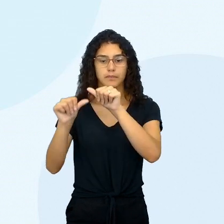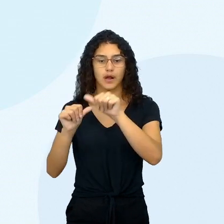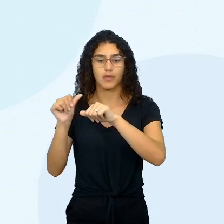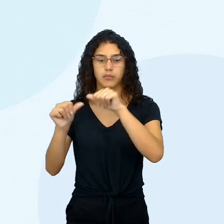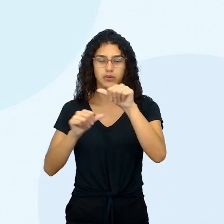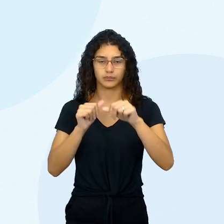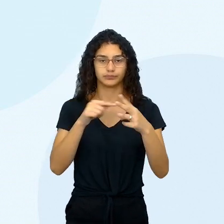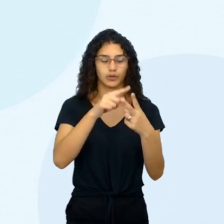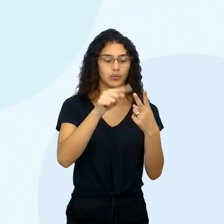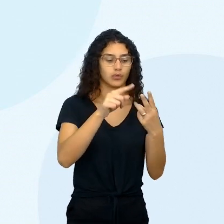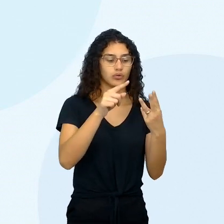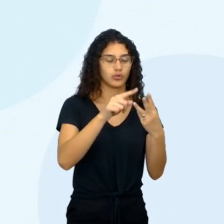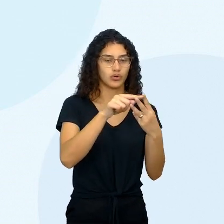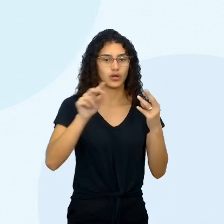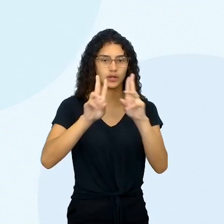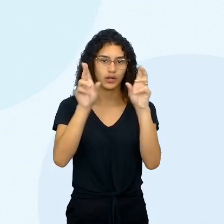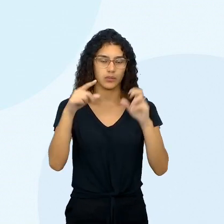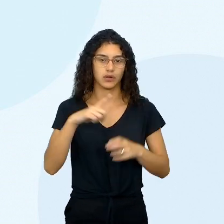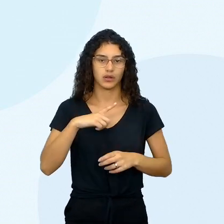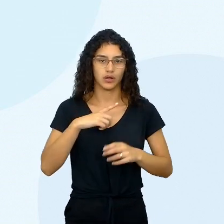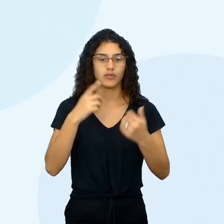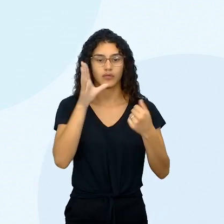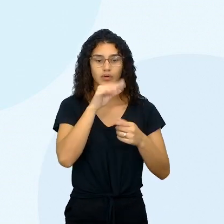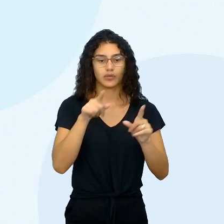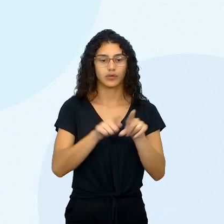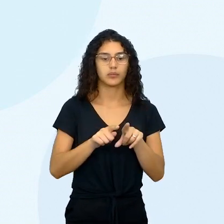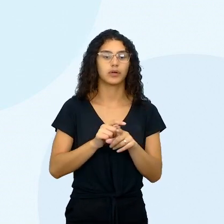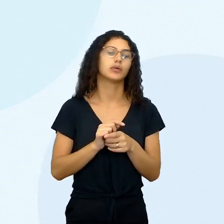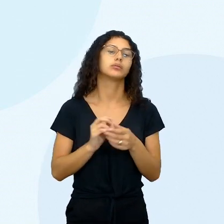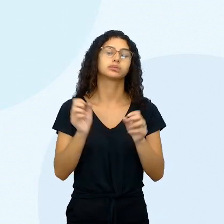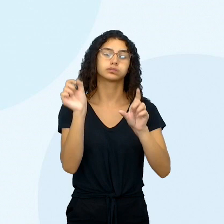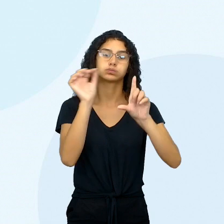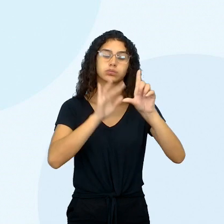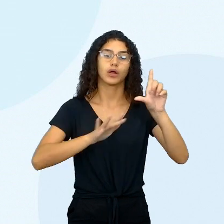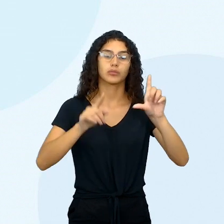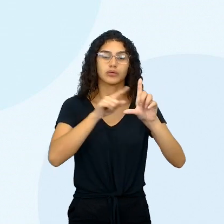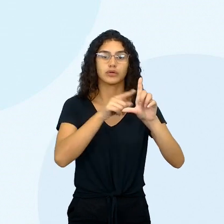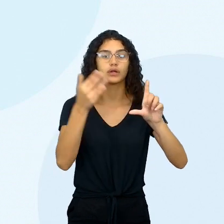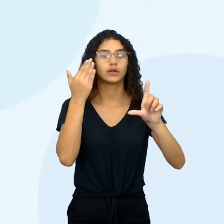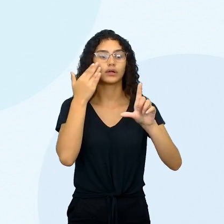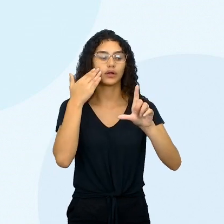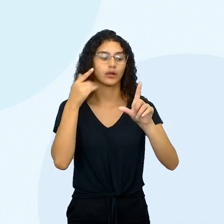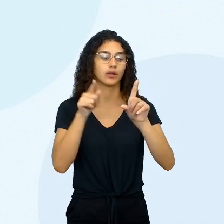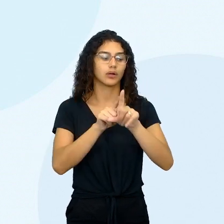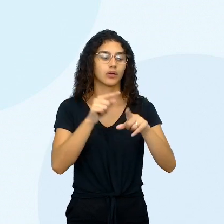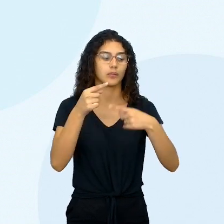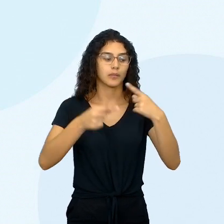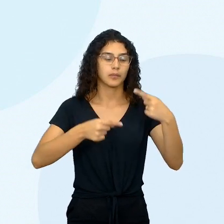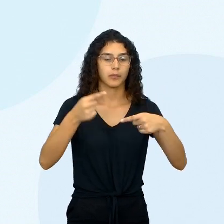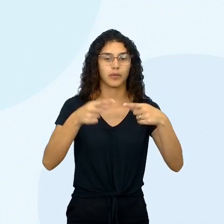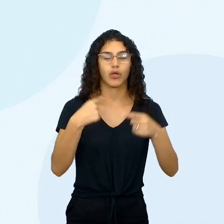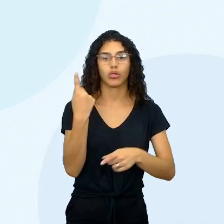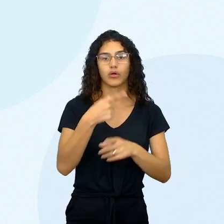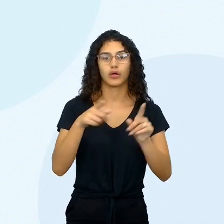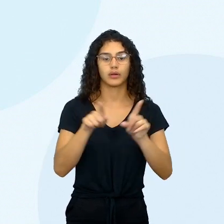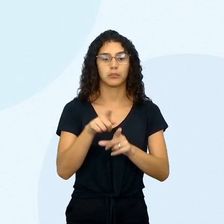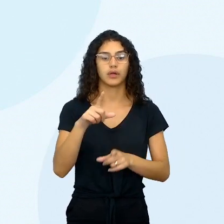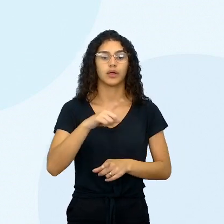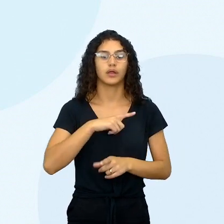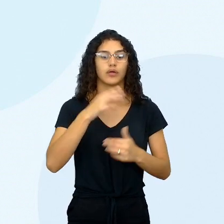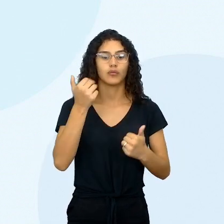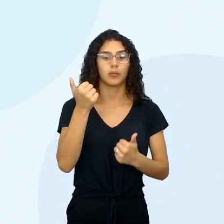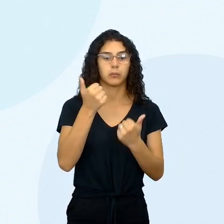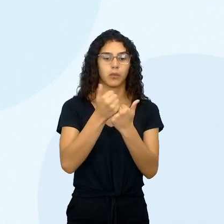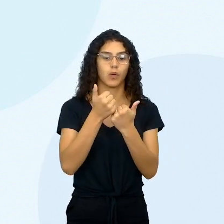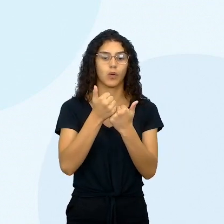sólidos e um pouquinho sobre conservação da biodiversidade. Aí são algumas imagens só para vocês entenderem a dinâmica. A gente também teve o